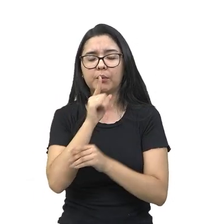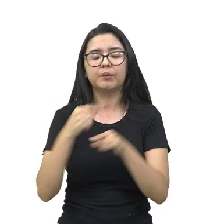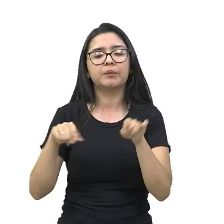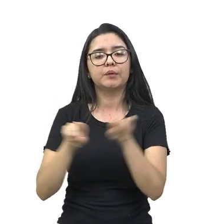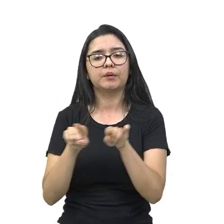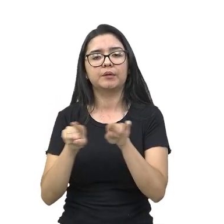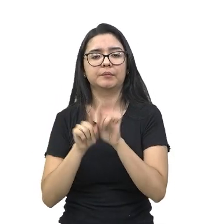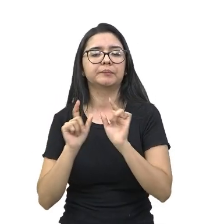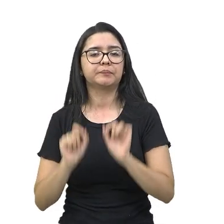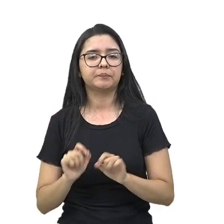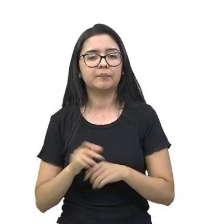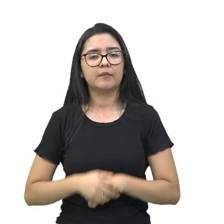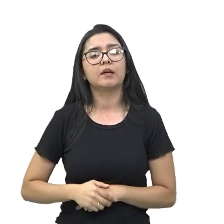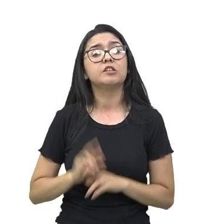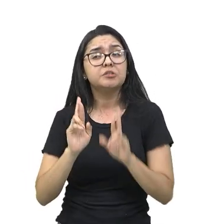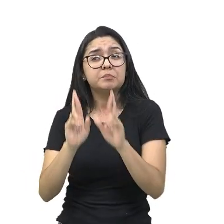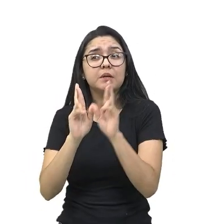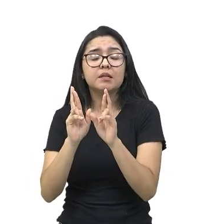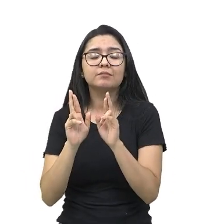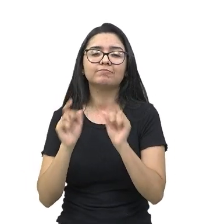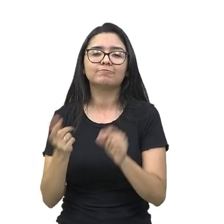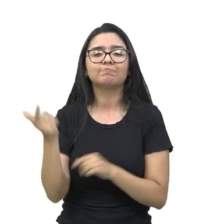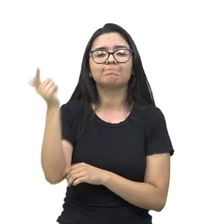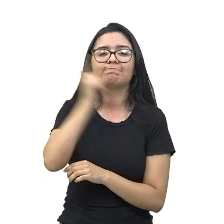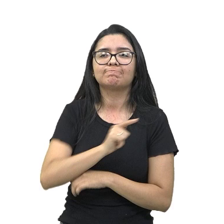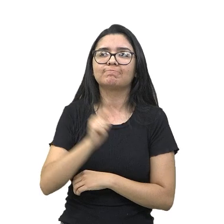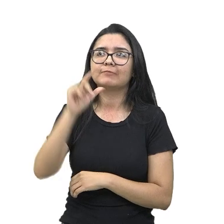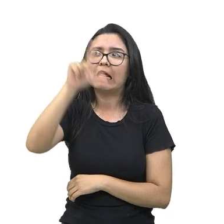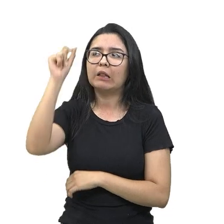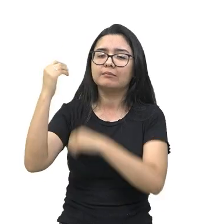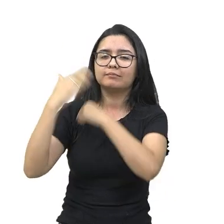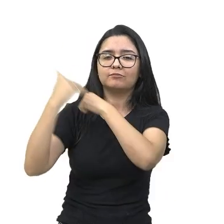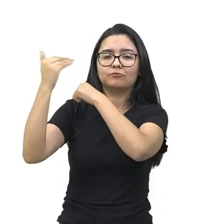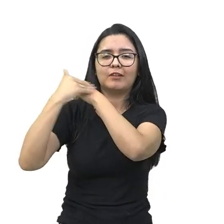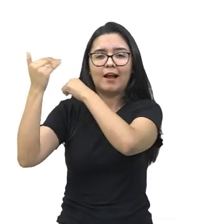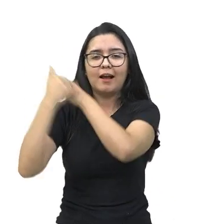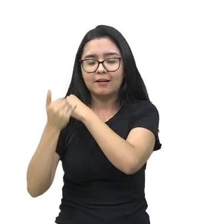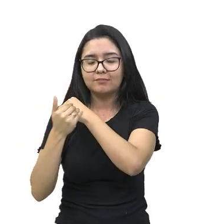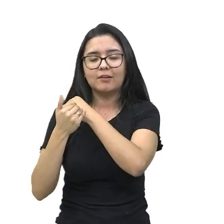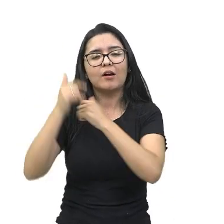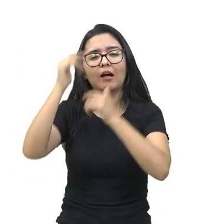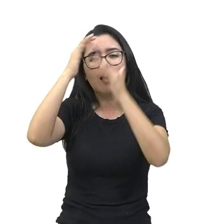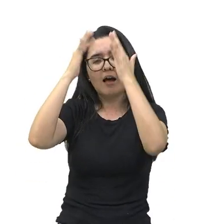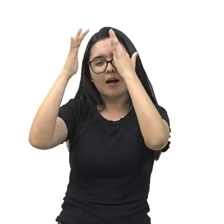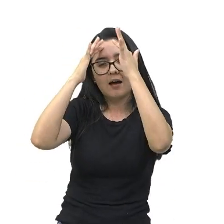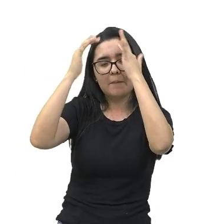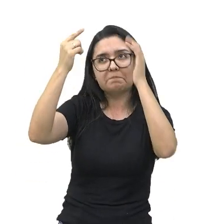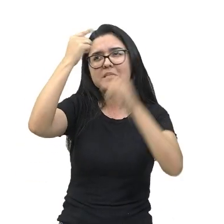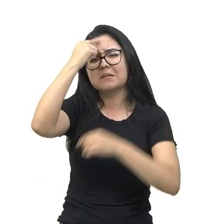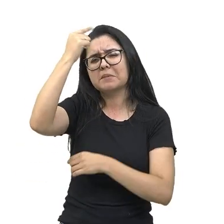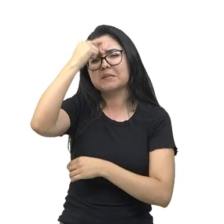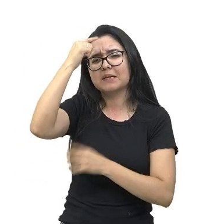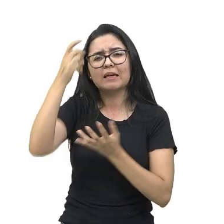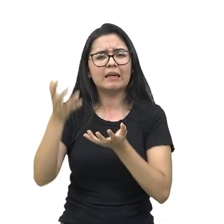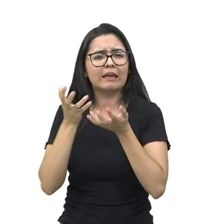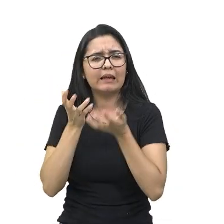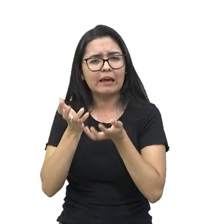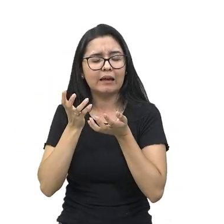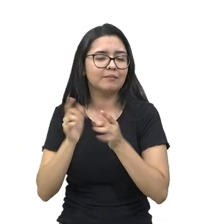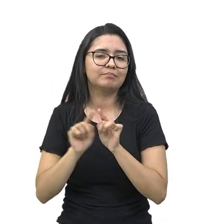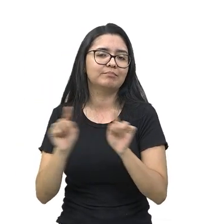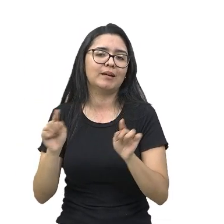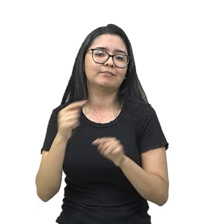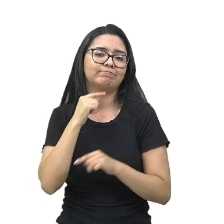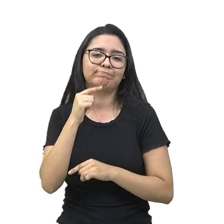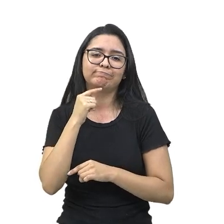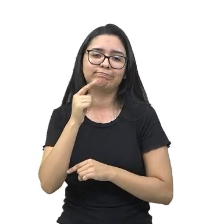silenciosos, na esperança de ascender ao céu pelo convite da deusa. Continua sonhando, continua pensando, querendo, mas esse desejo